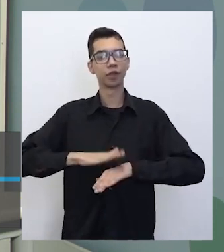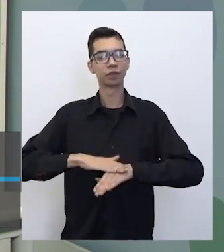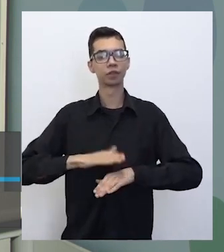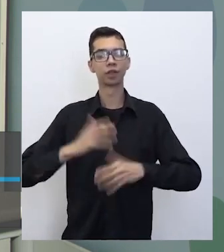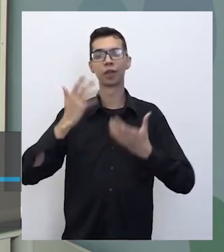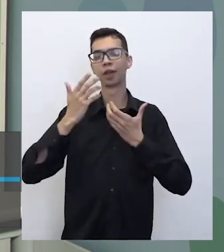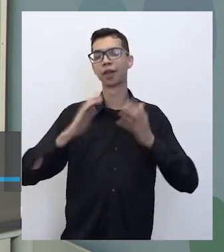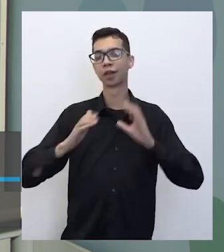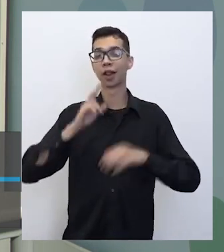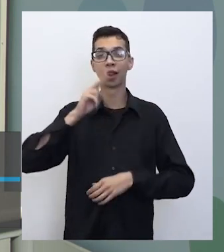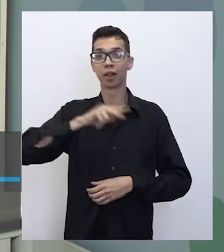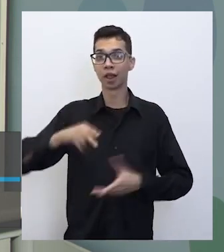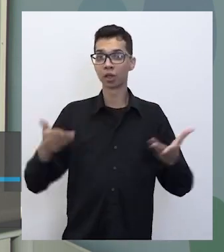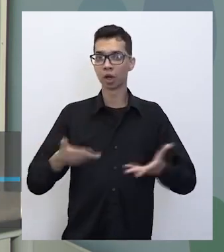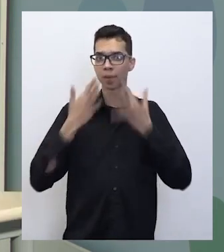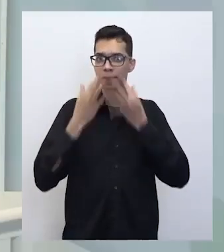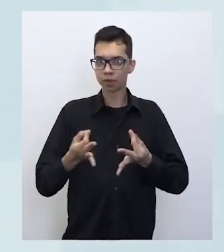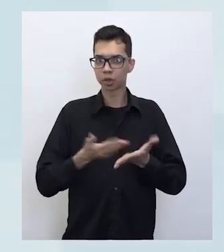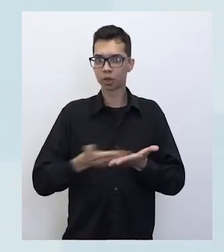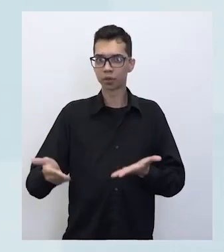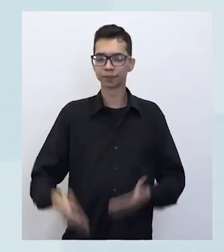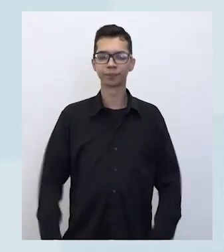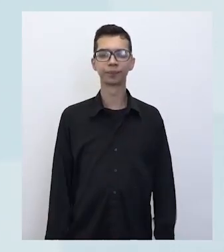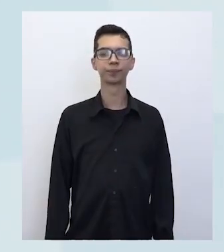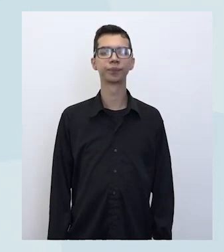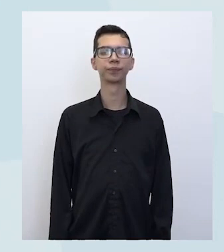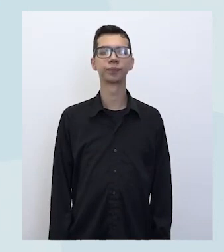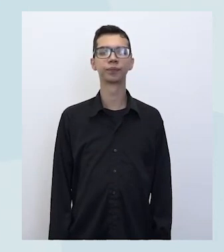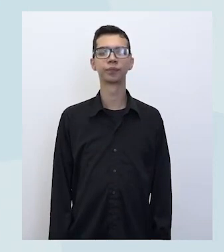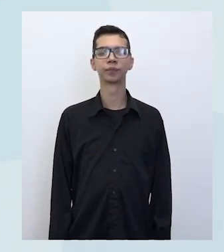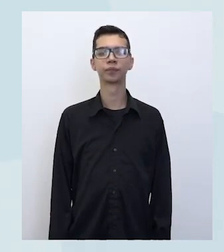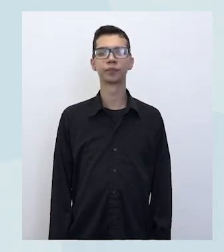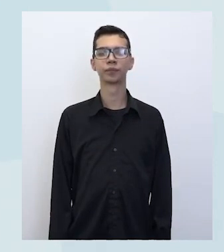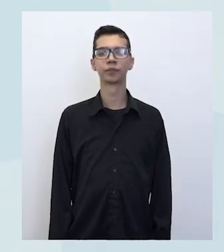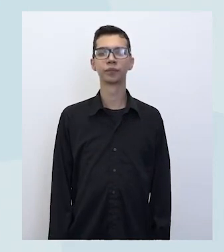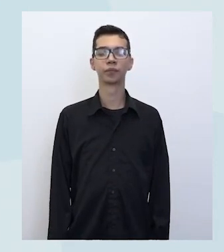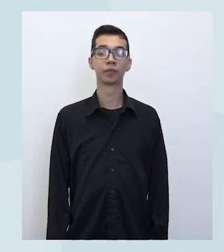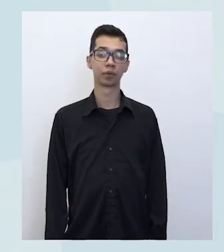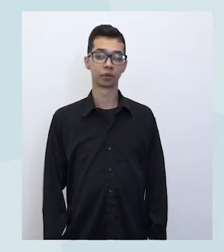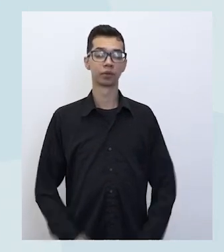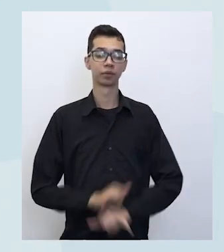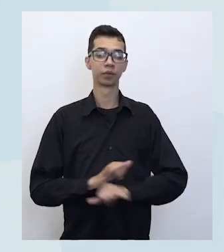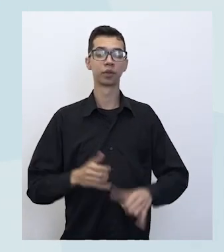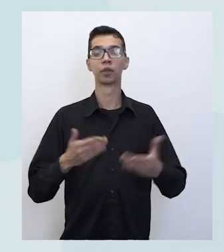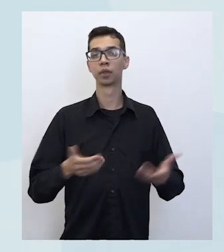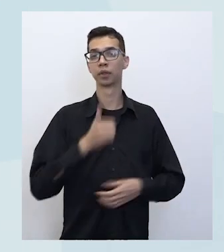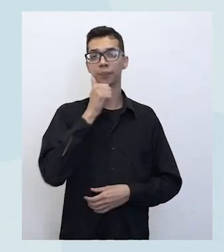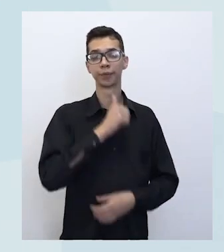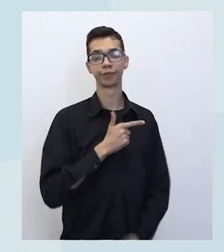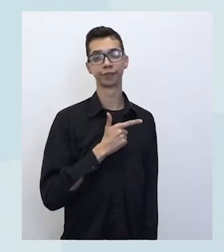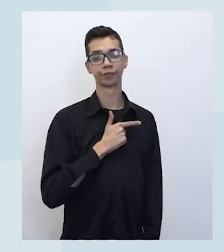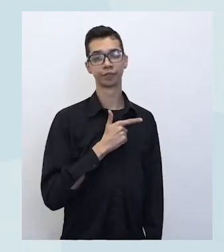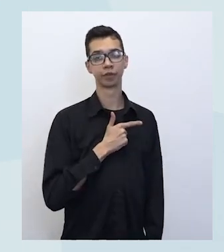agora, preste bem atenção, vamos lá. O nome da cantiga é Ai, Dona Feia, foste vos queixar, de